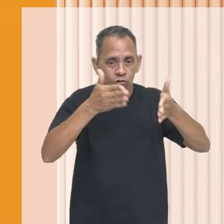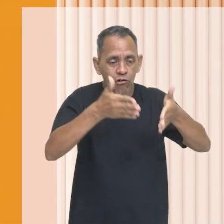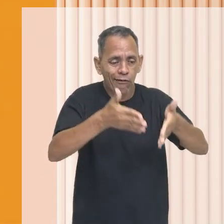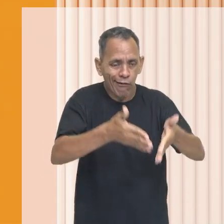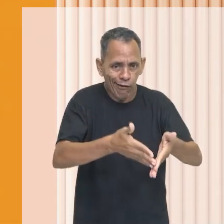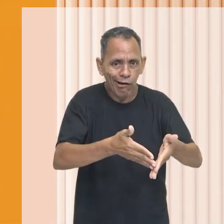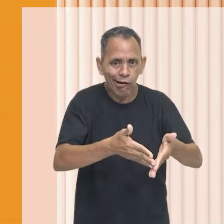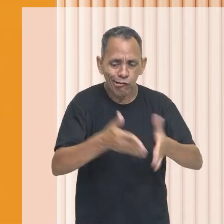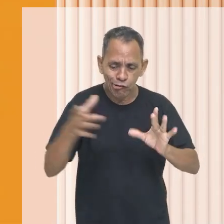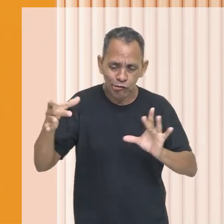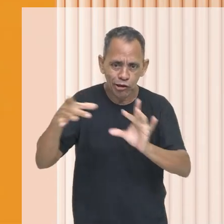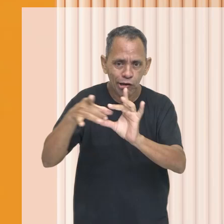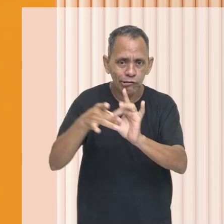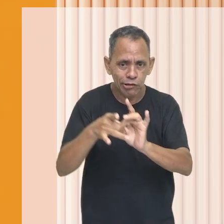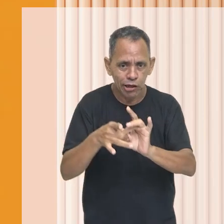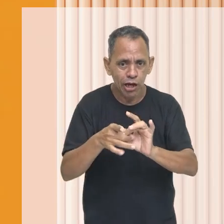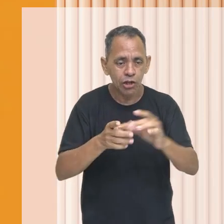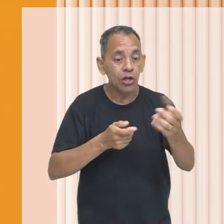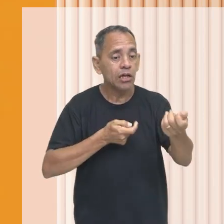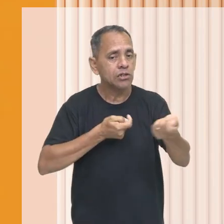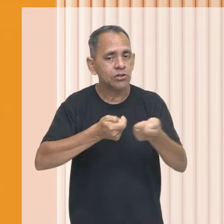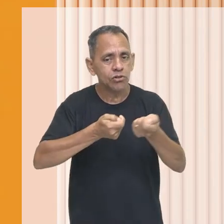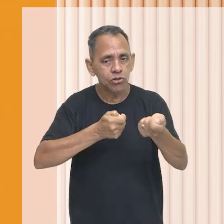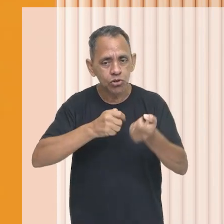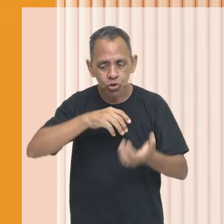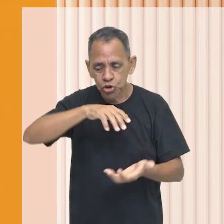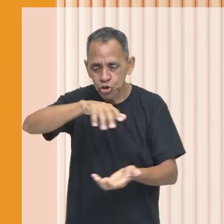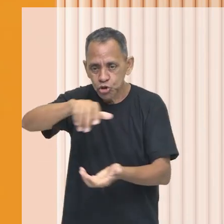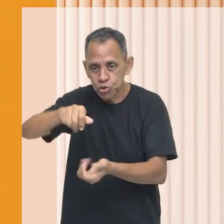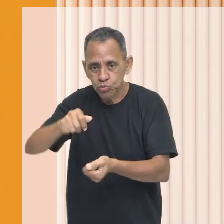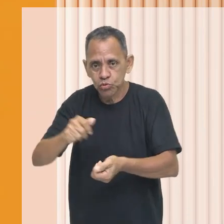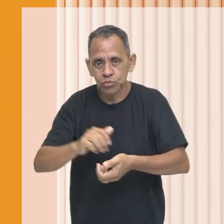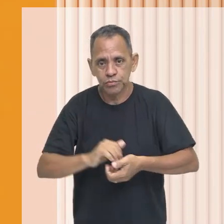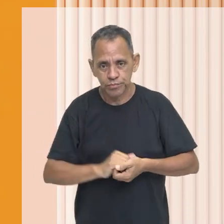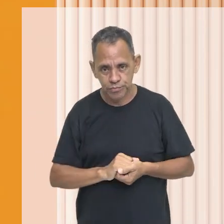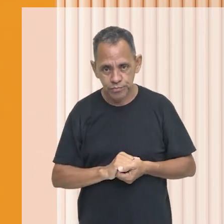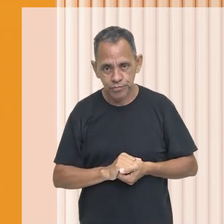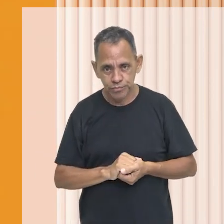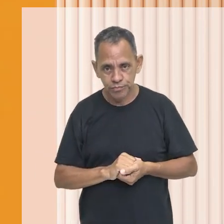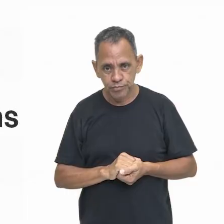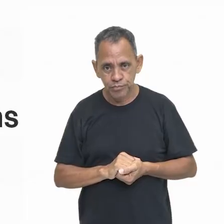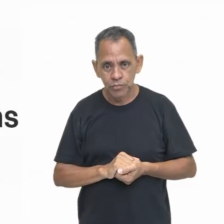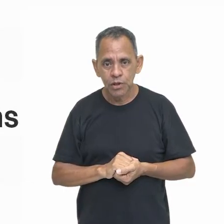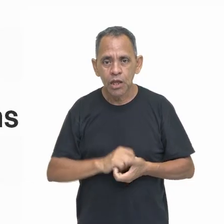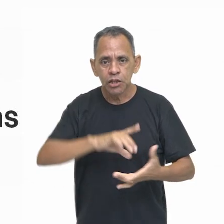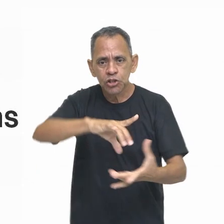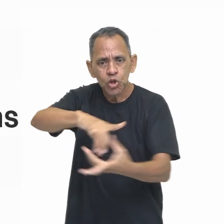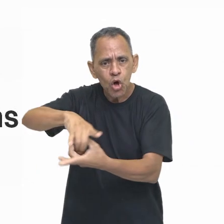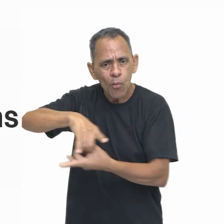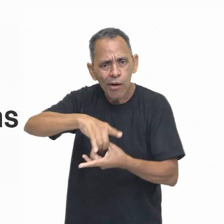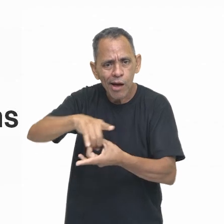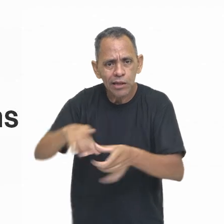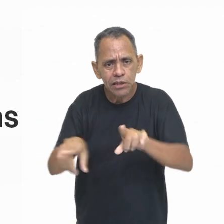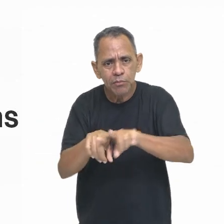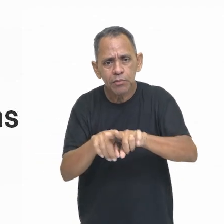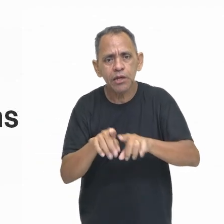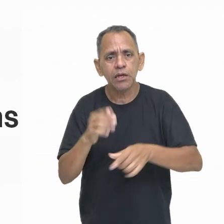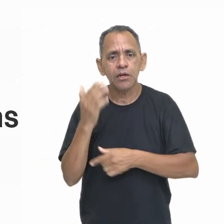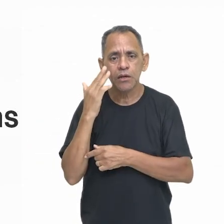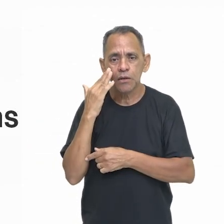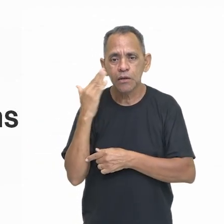essa nova ordem mundial, justamente que é o termo globalização. Mas olha só, vale lembrar que a nova